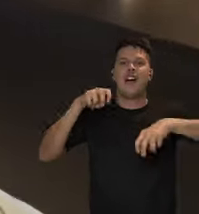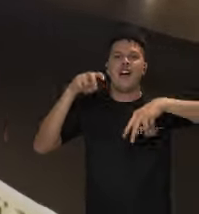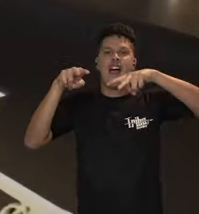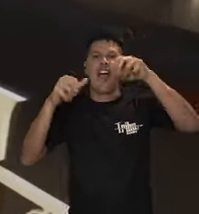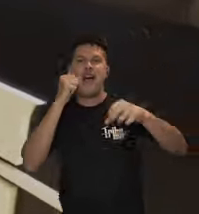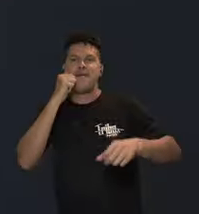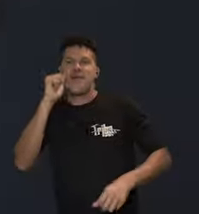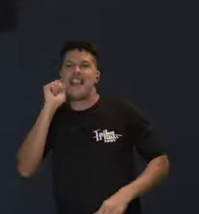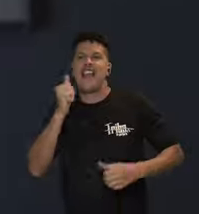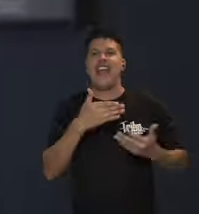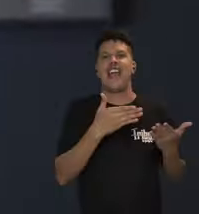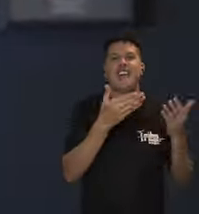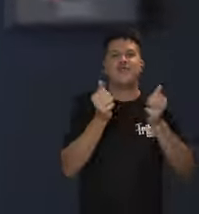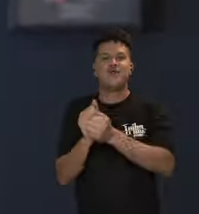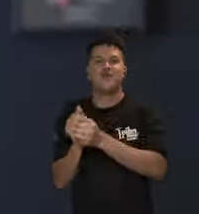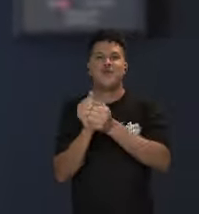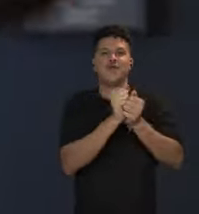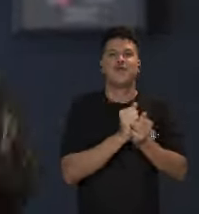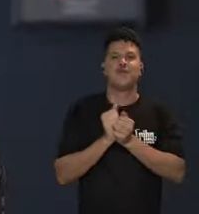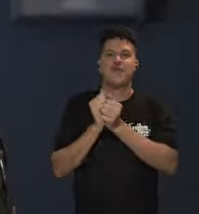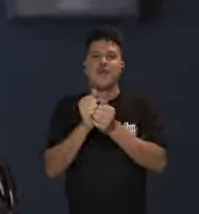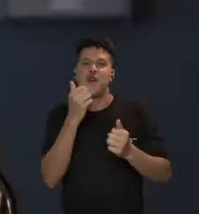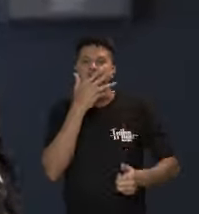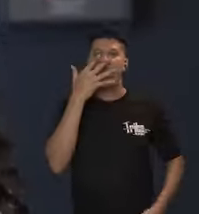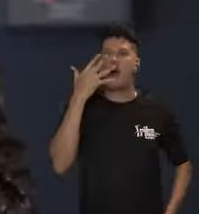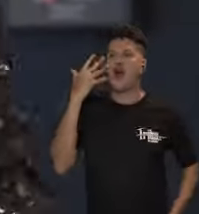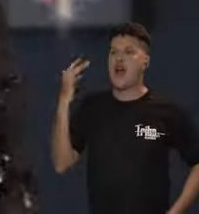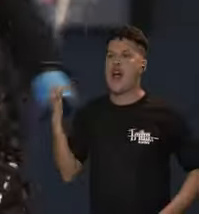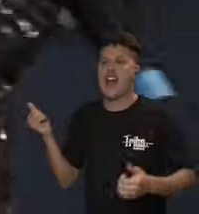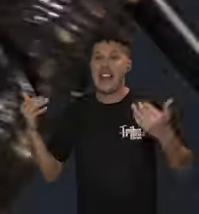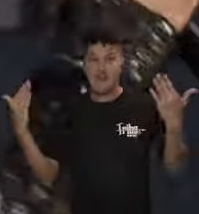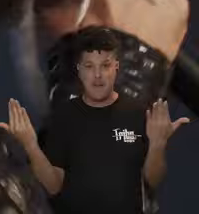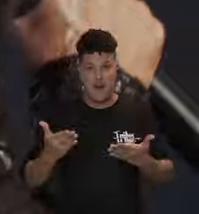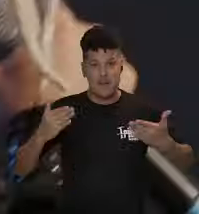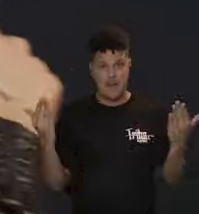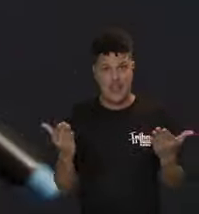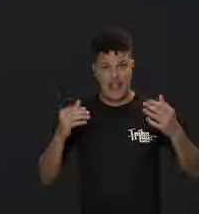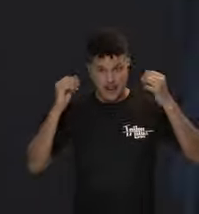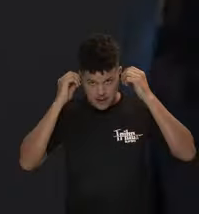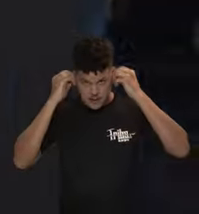meu mundo, aí colora esse momento aqui. Então vamos pra ceirar,